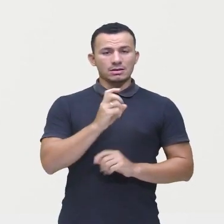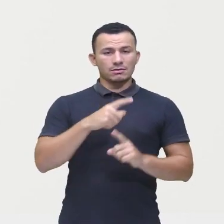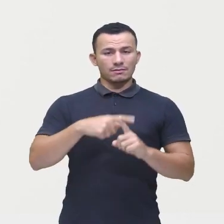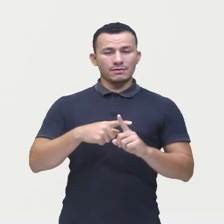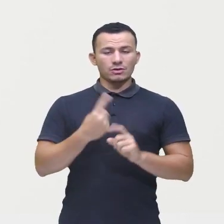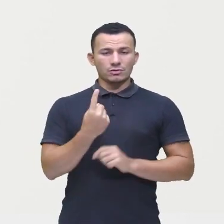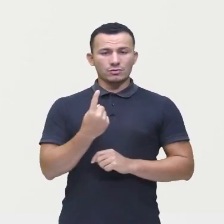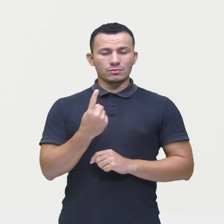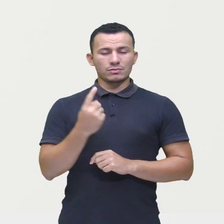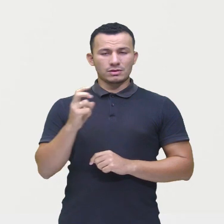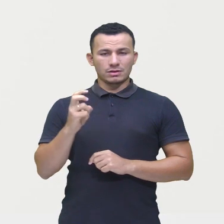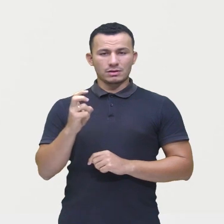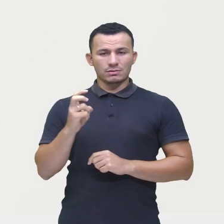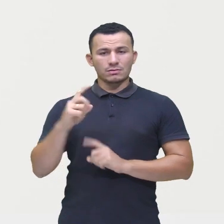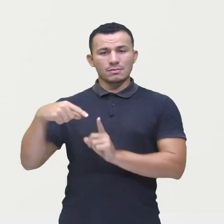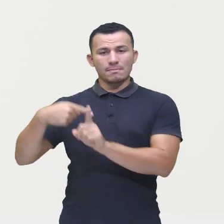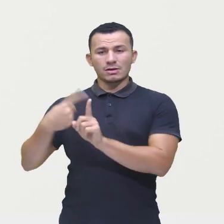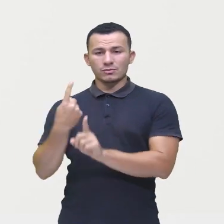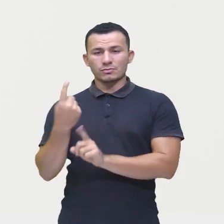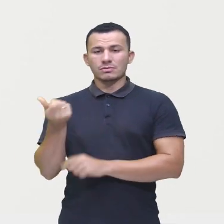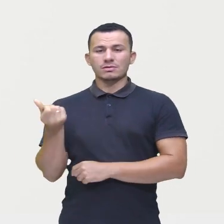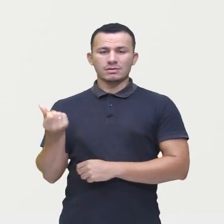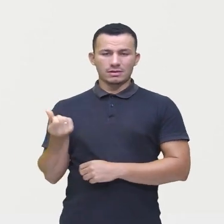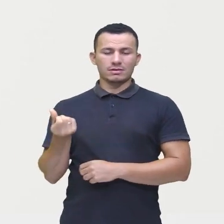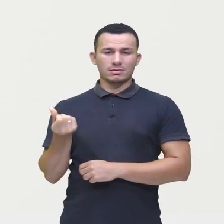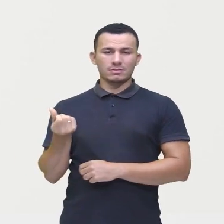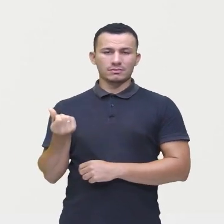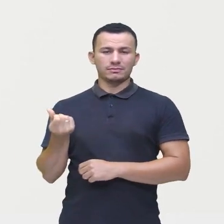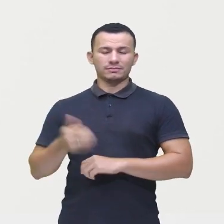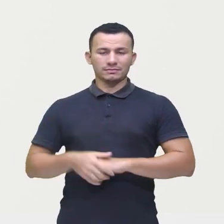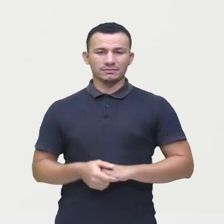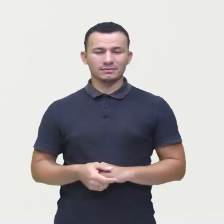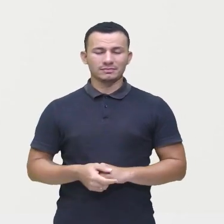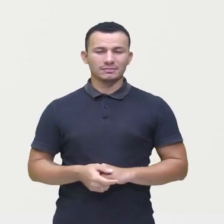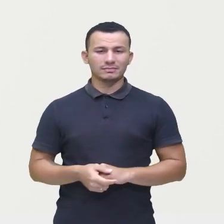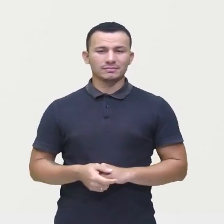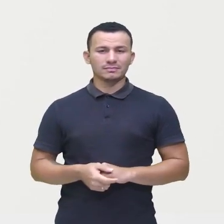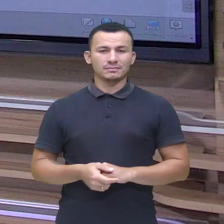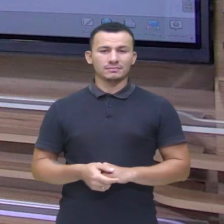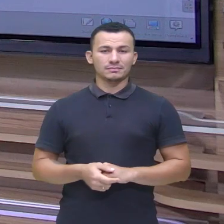5, com mais 1, 6. Ok? Aqui comigo.